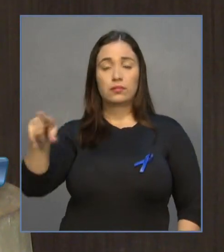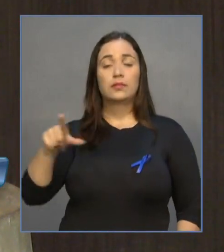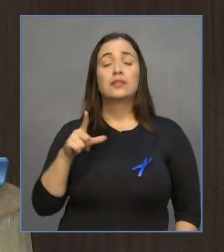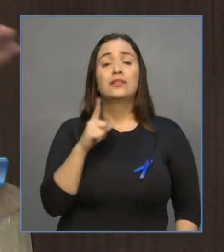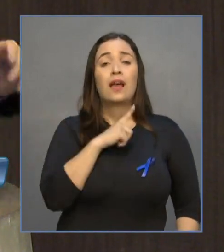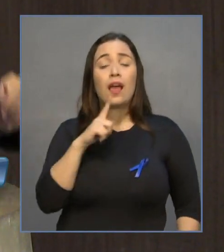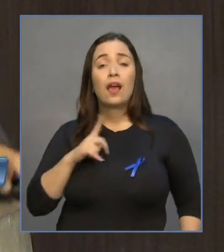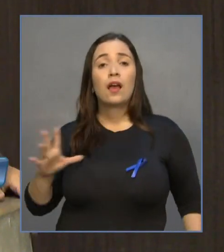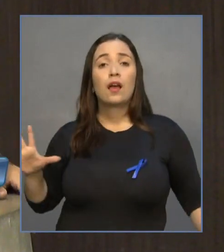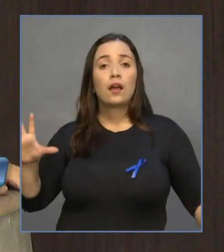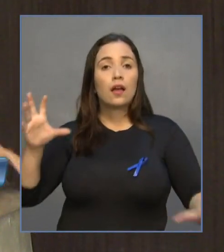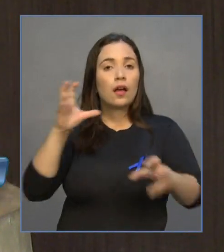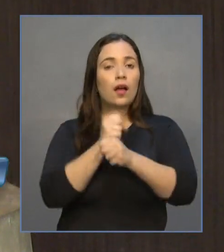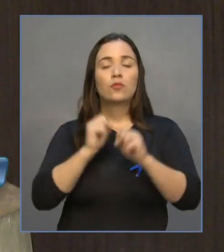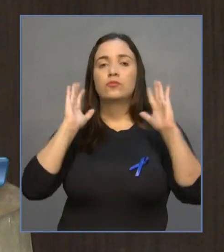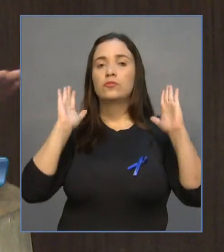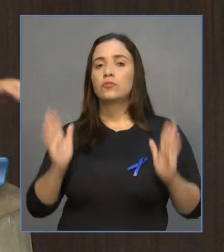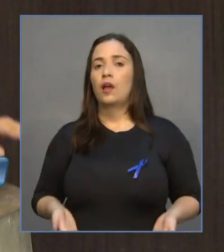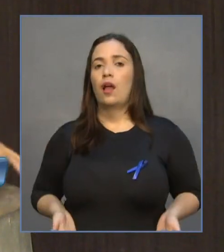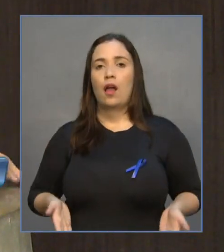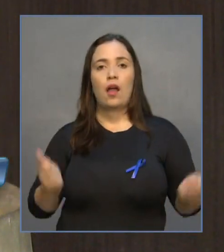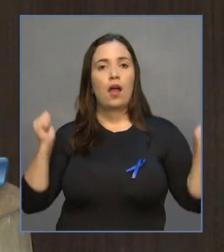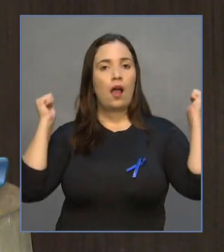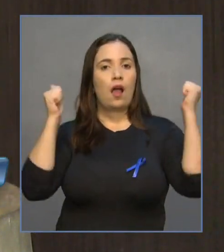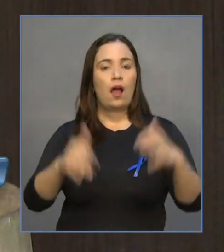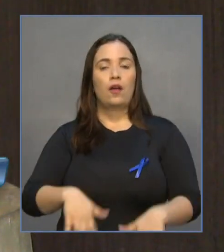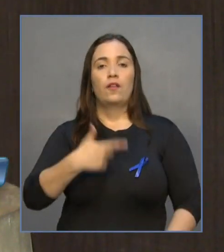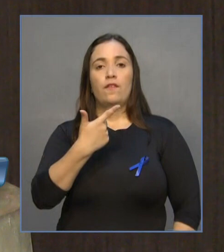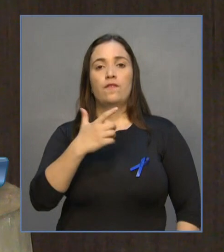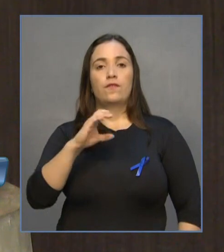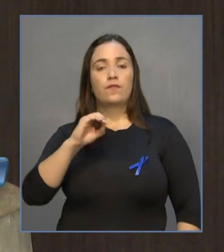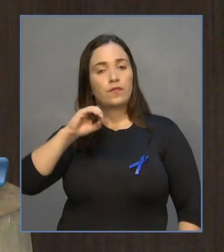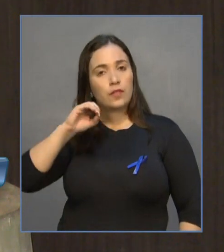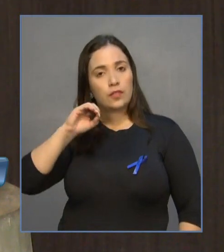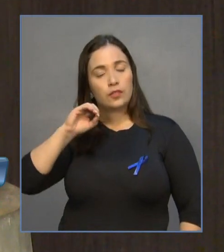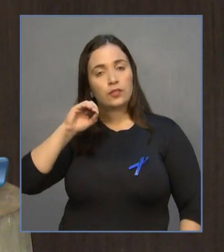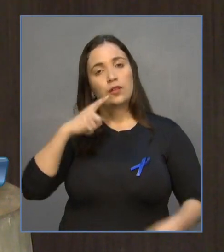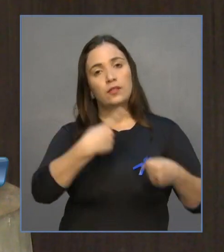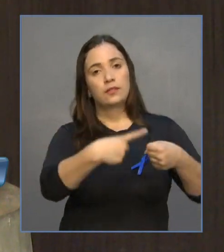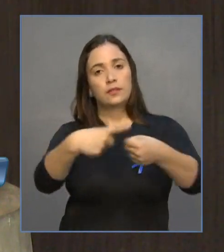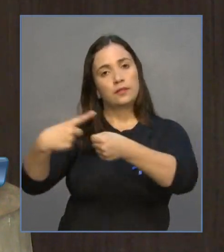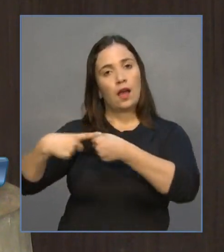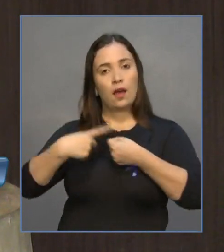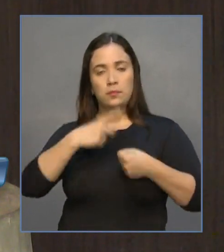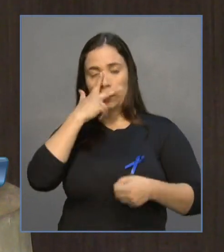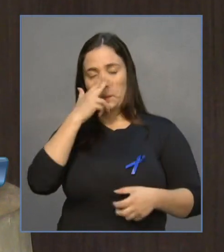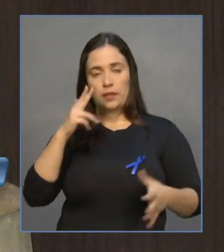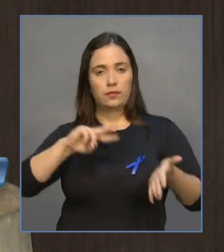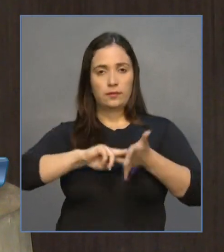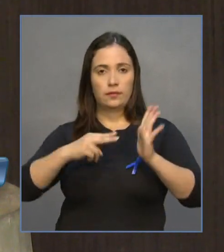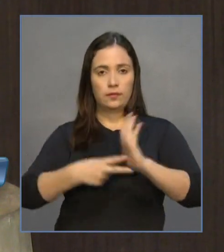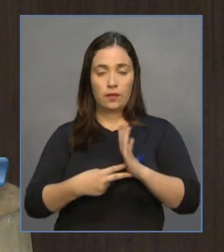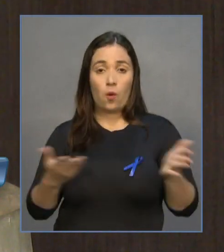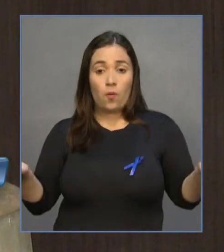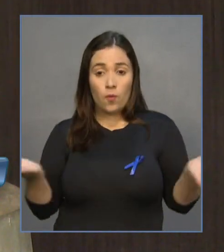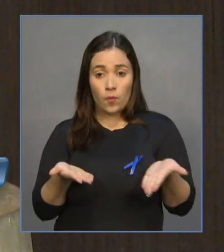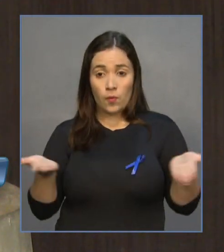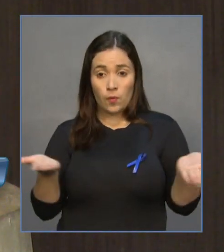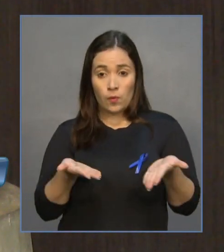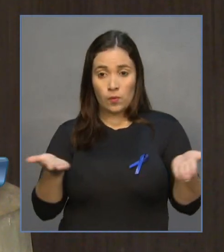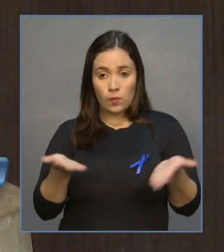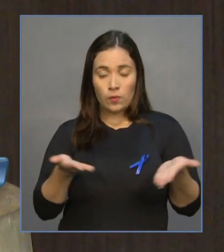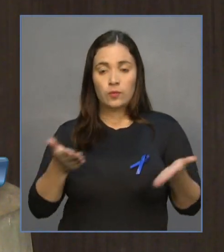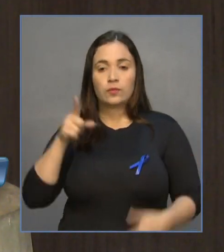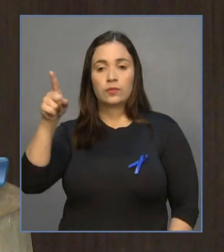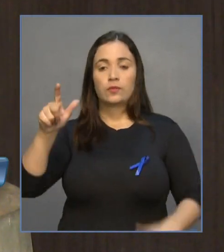essas outorgas já seriam responsáveis por algo como 20 cidades de pequeno porte. Hoje, a bacia